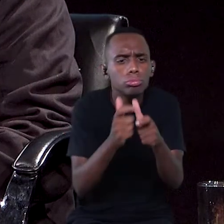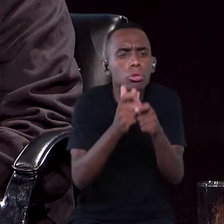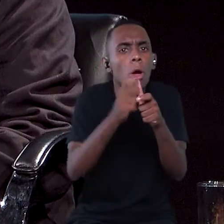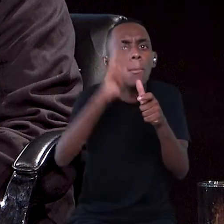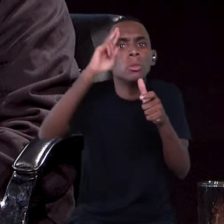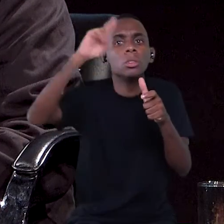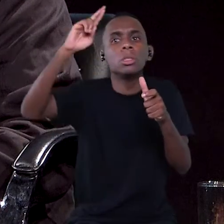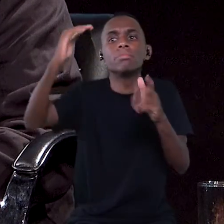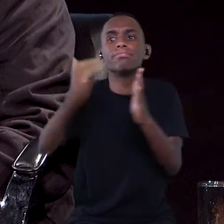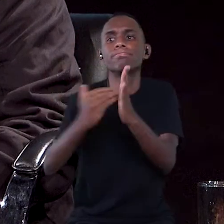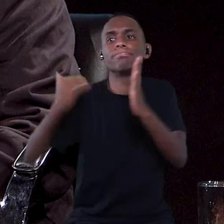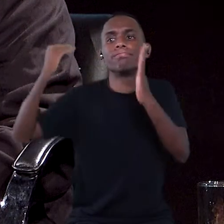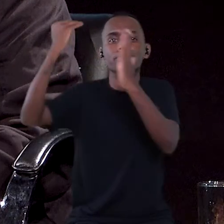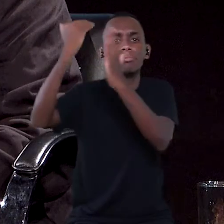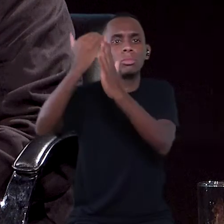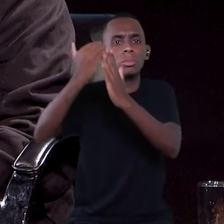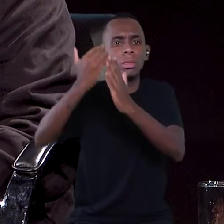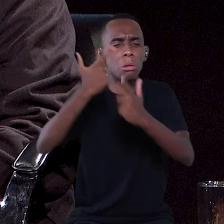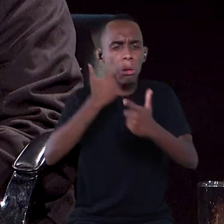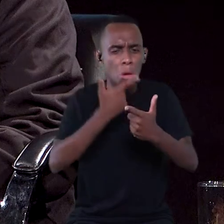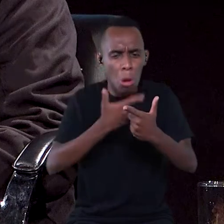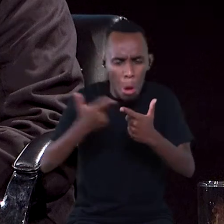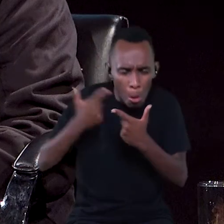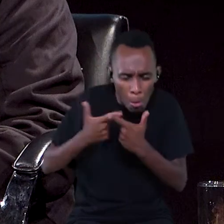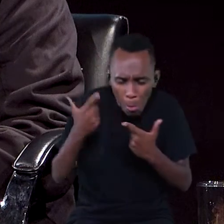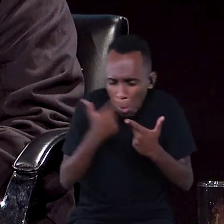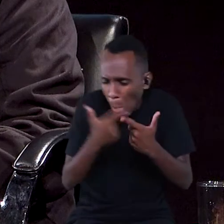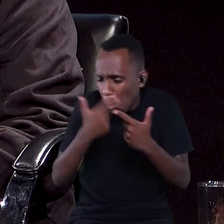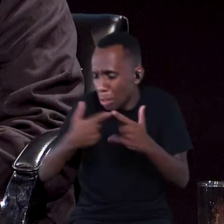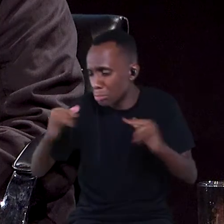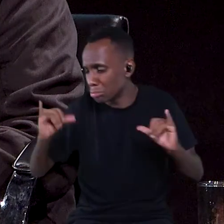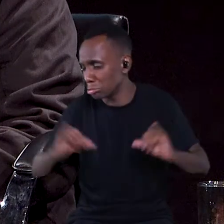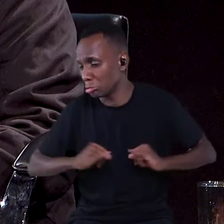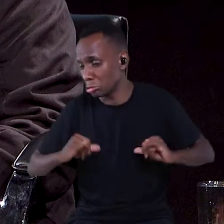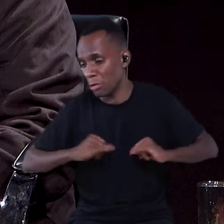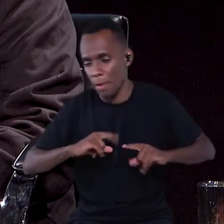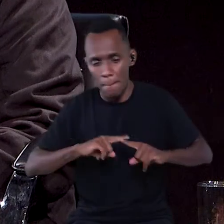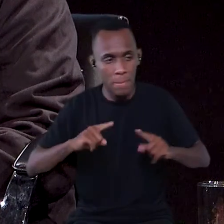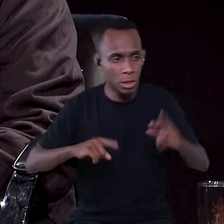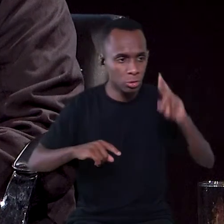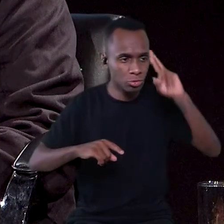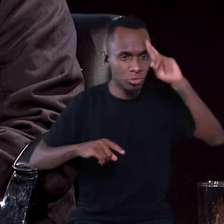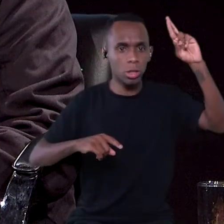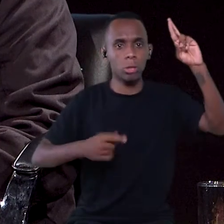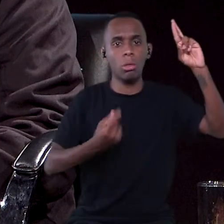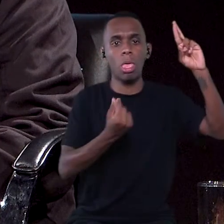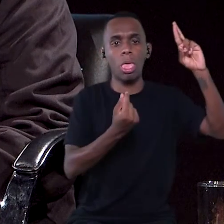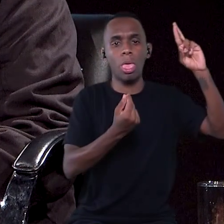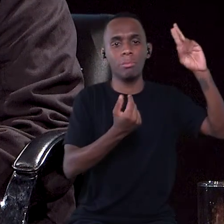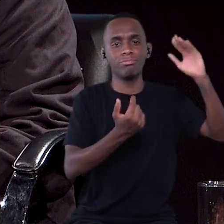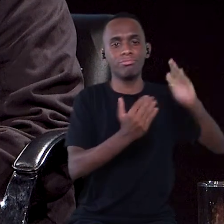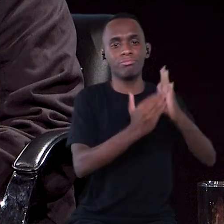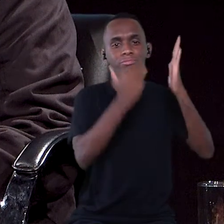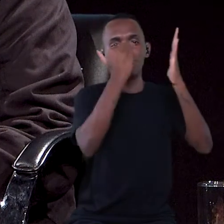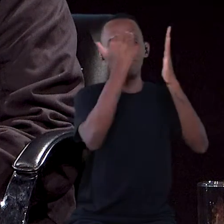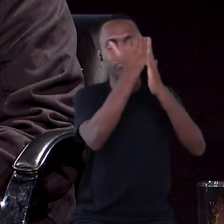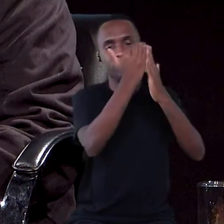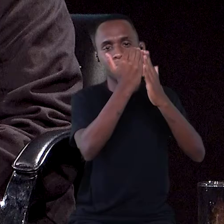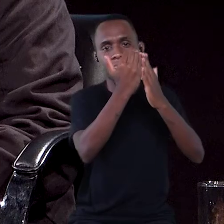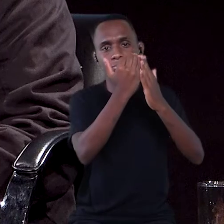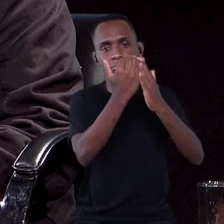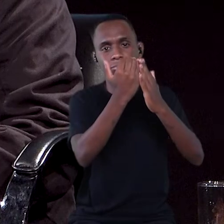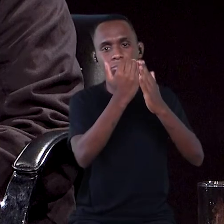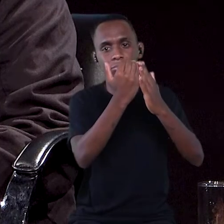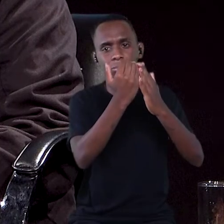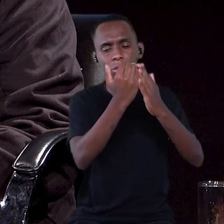parecer grande. Se afogam no esterco para o mestre ter uma guirlanda. Multas,